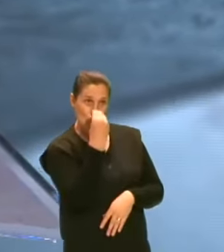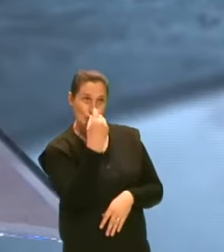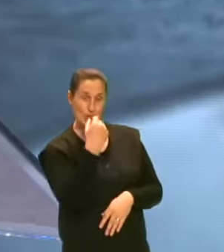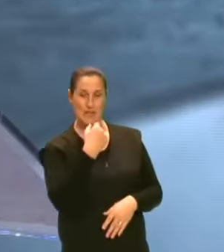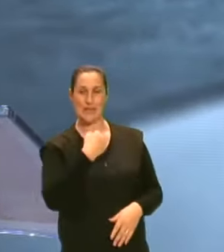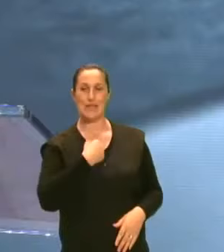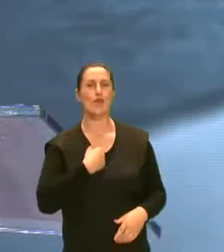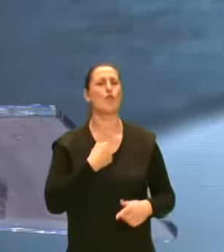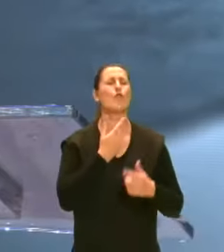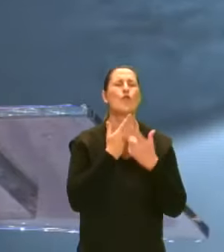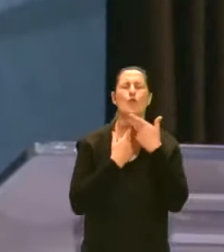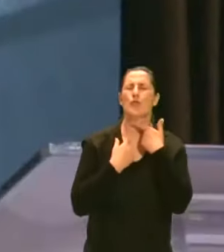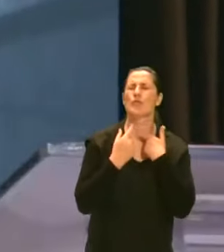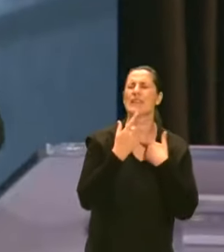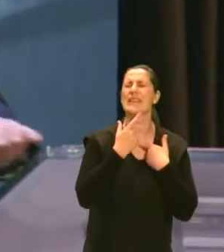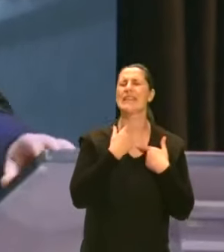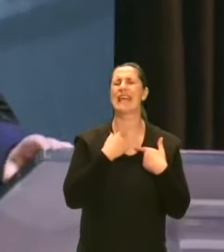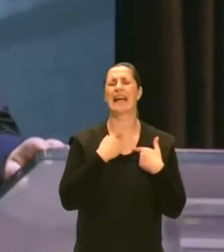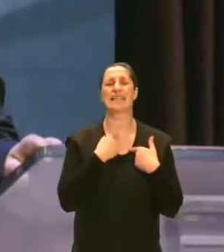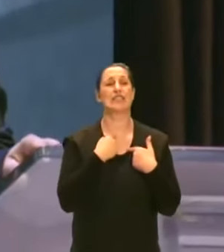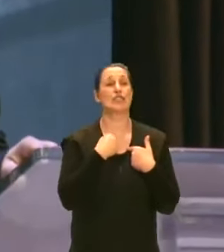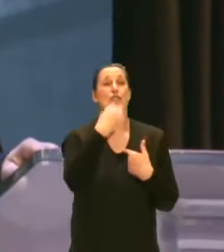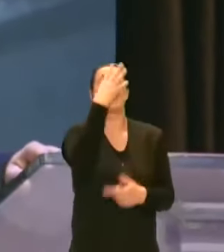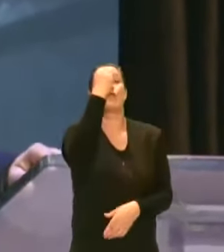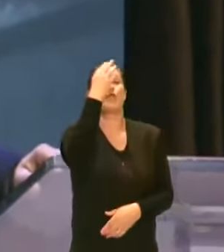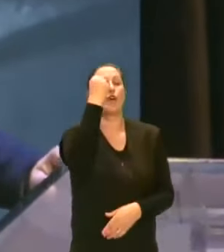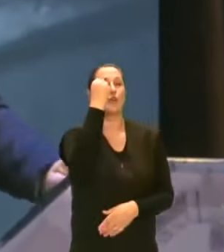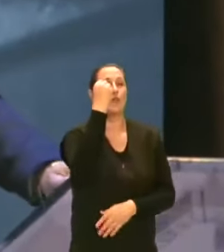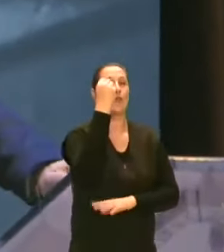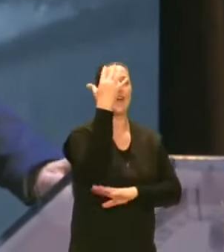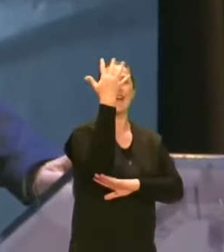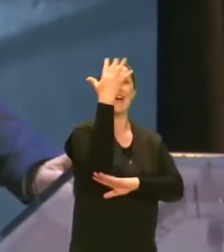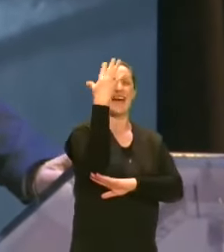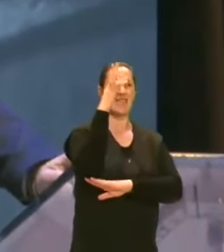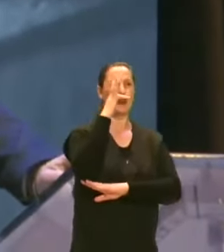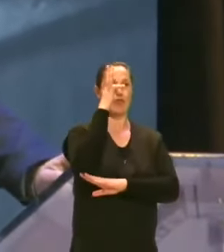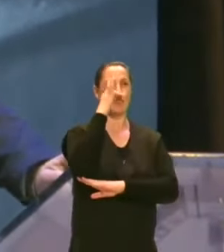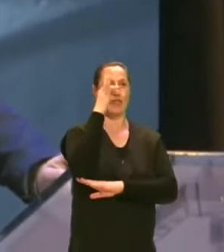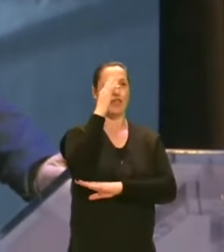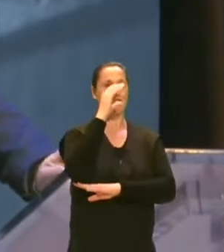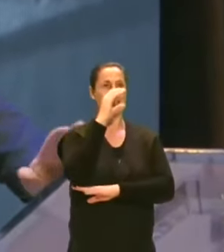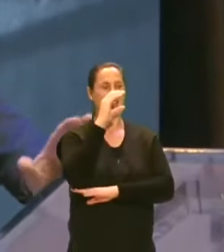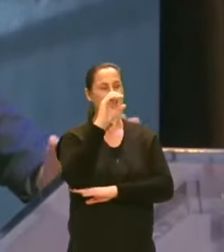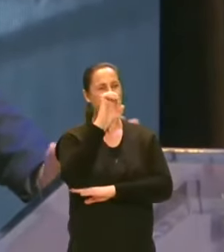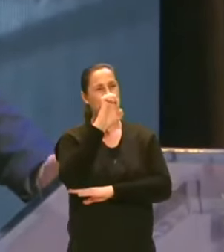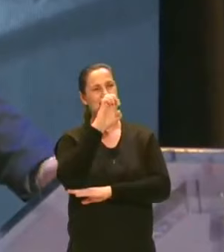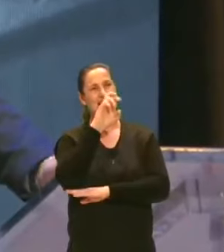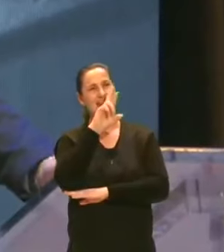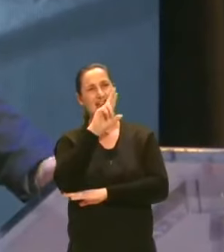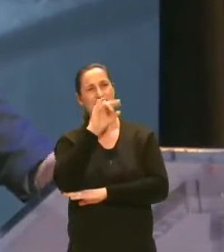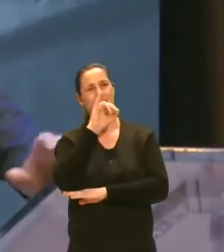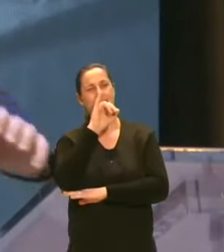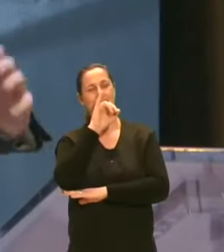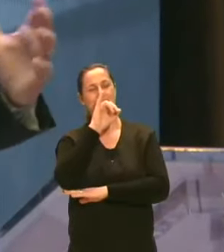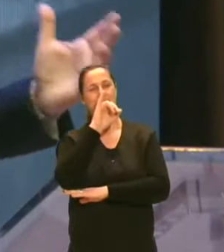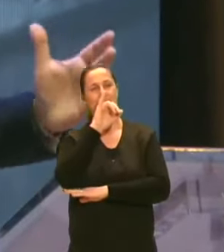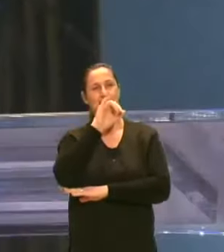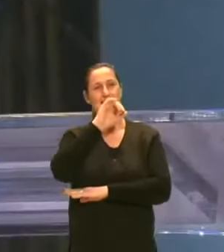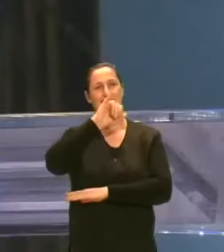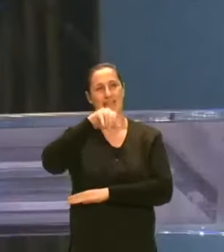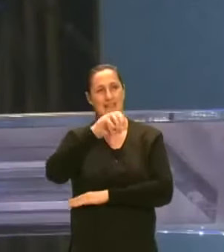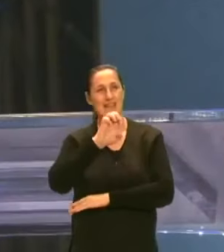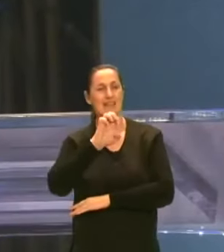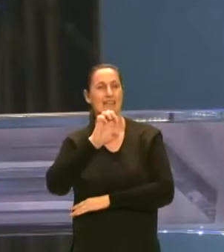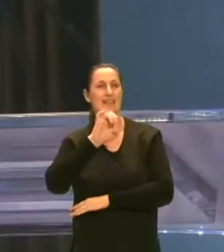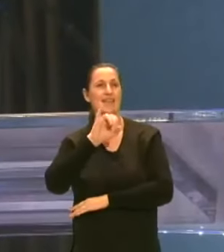uma vontade de tirar uma foto com uma cerejeira. É bonita essa árvore, né? Tem um monte de gente tirando foto e é